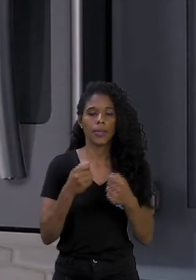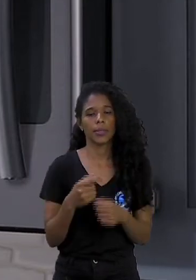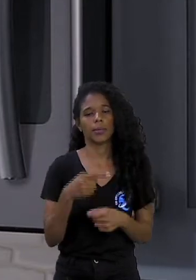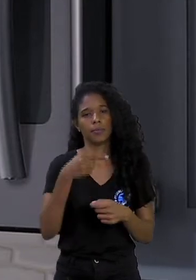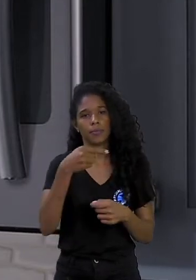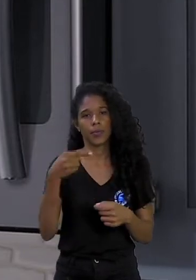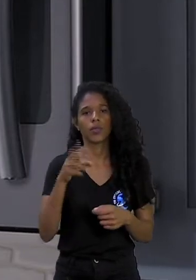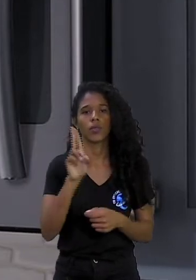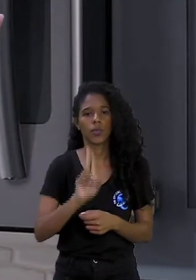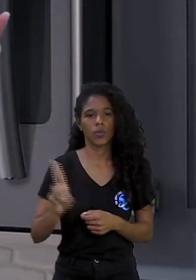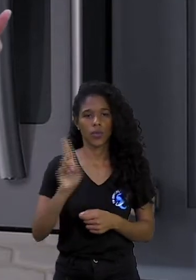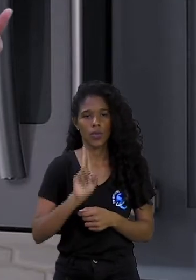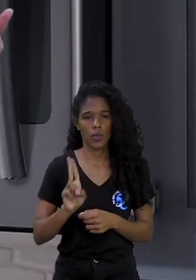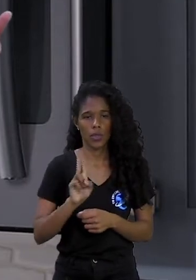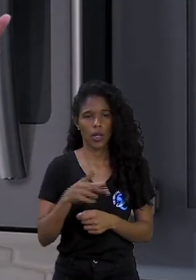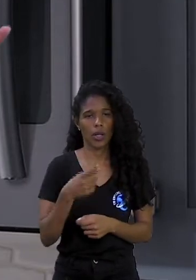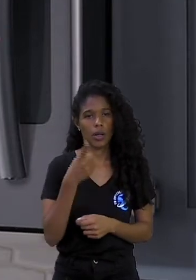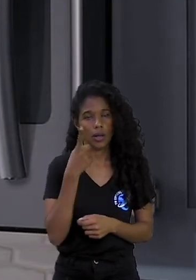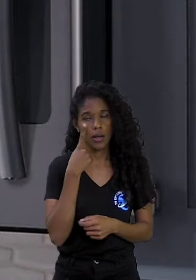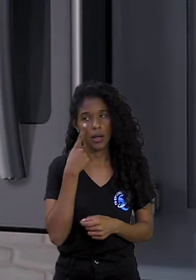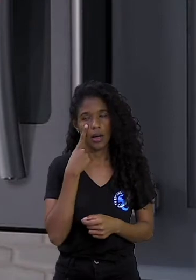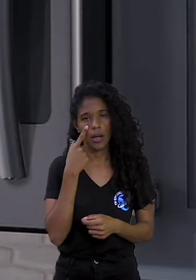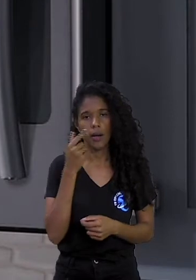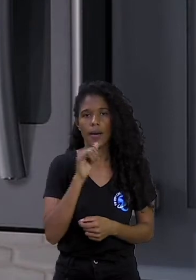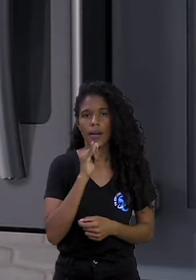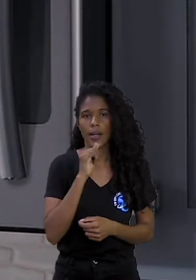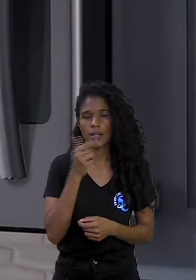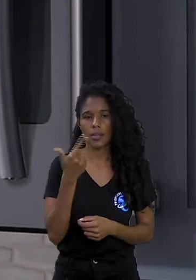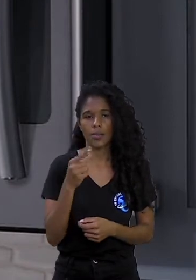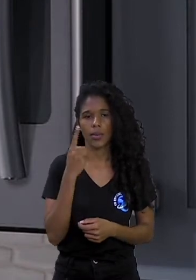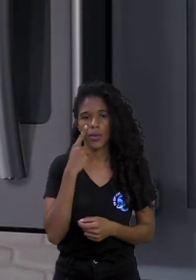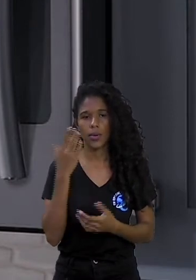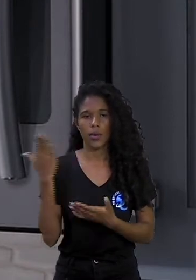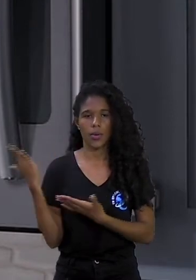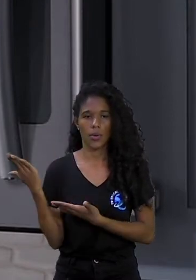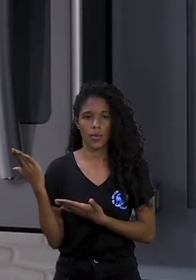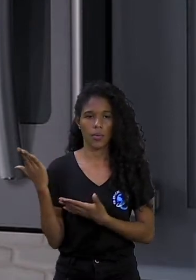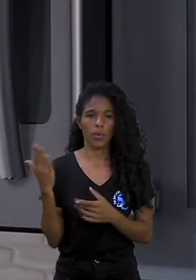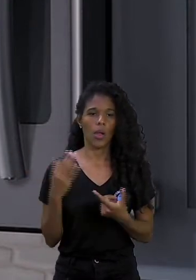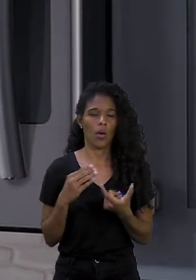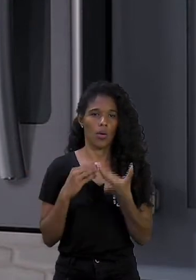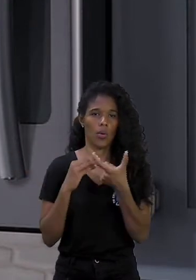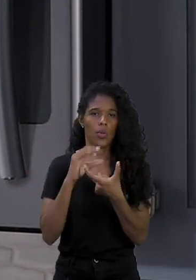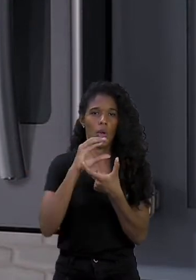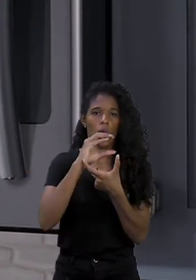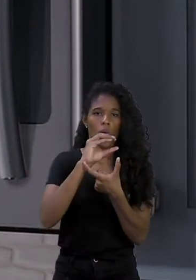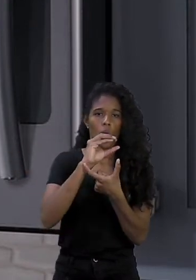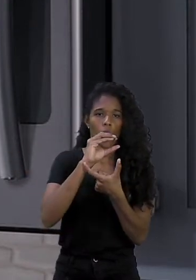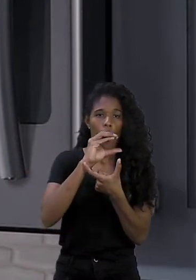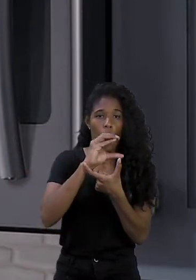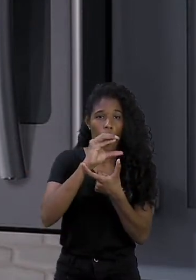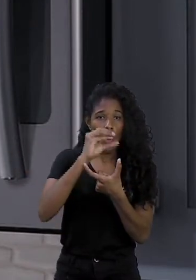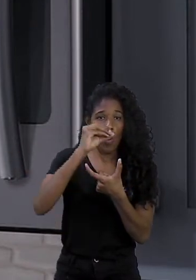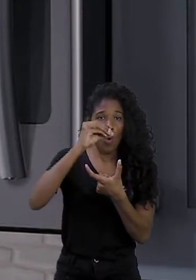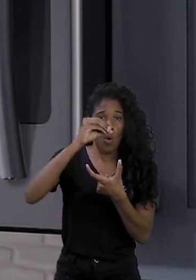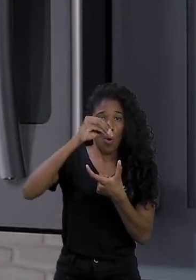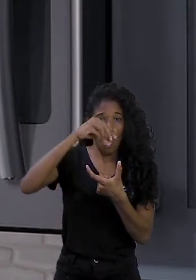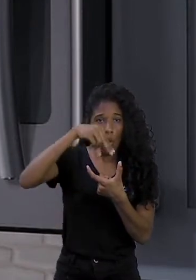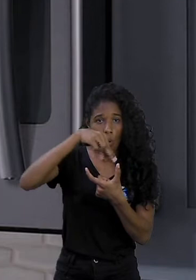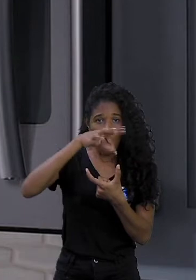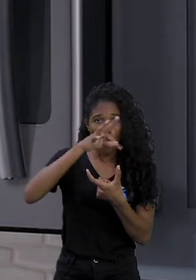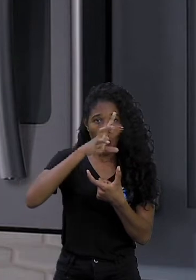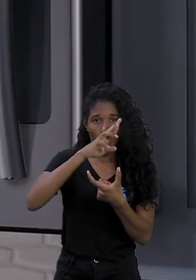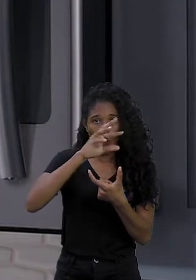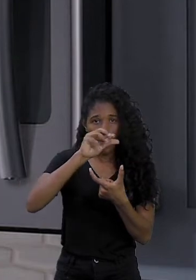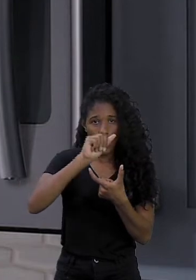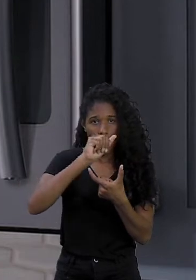Contra-atacar, terminou o prefixo contra com a e começou a atacar também com a. Então, eu preciso de quê?